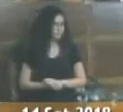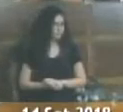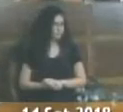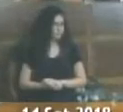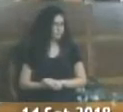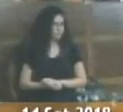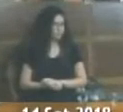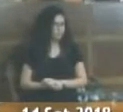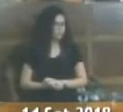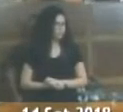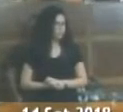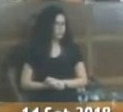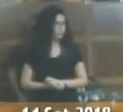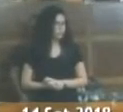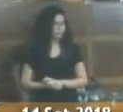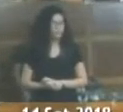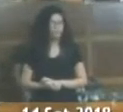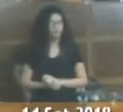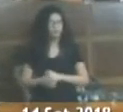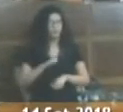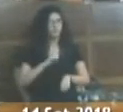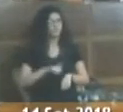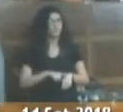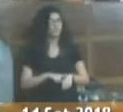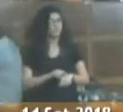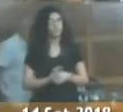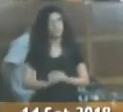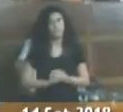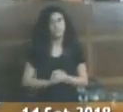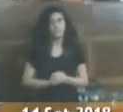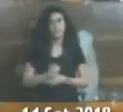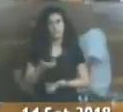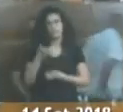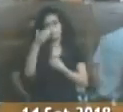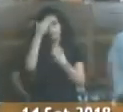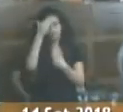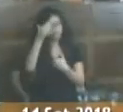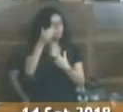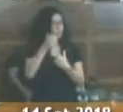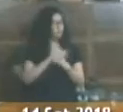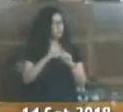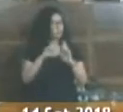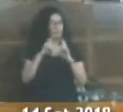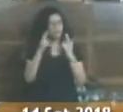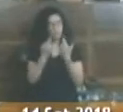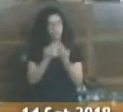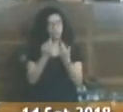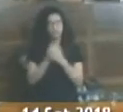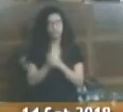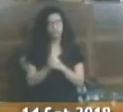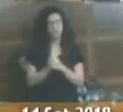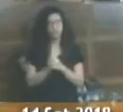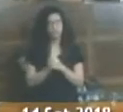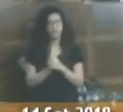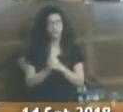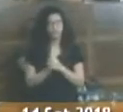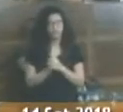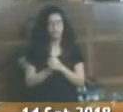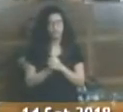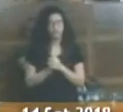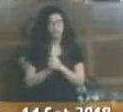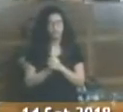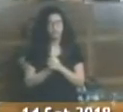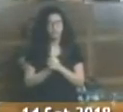Pouco tardio, mas sem tempo, né? É, então, queria agradecer ao evento, né, ao André Lazzaroni, aí, toda a